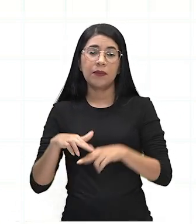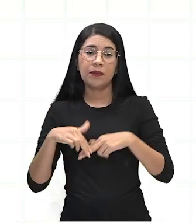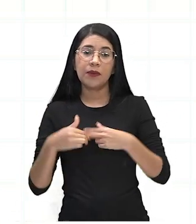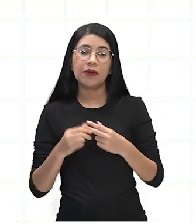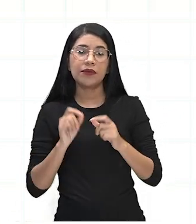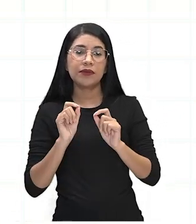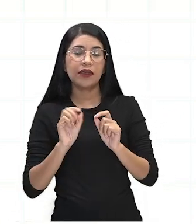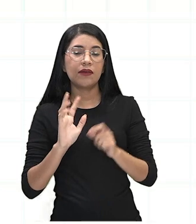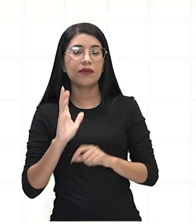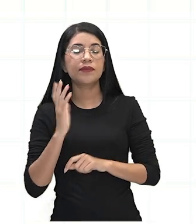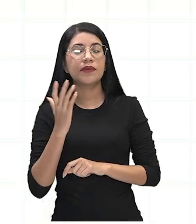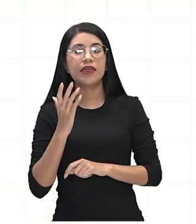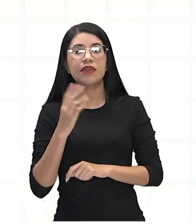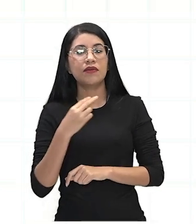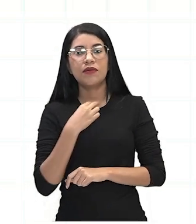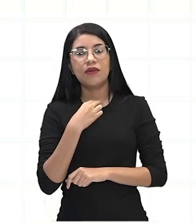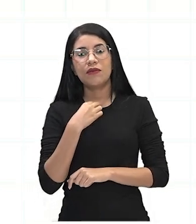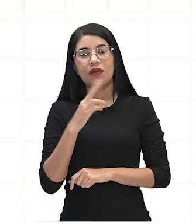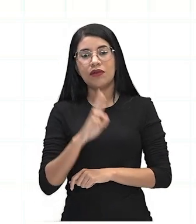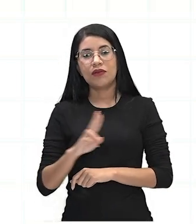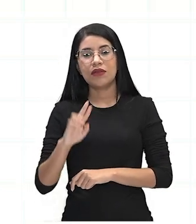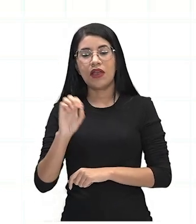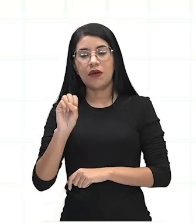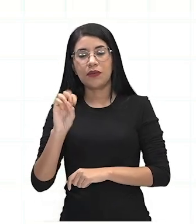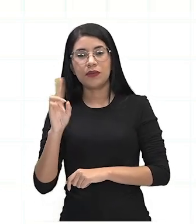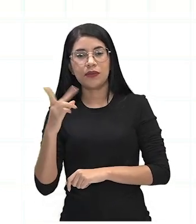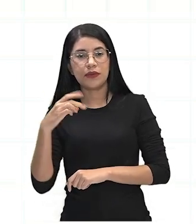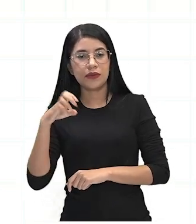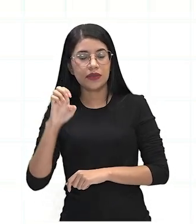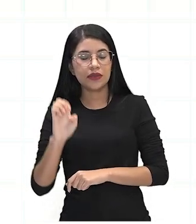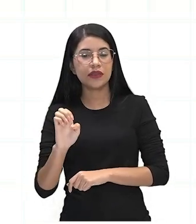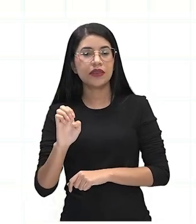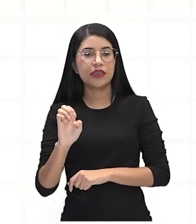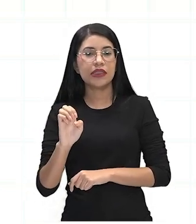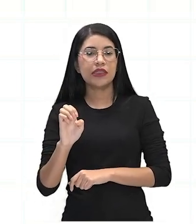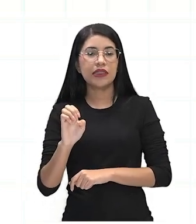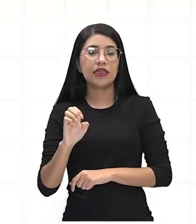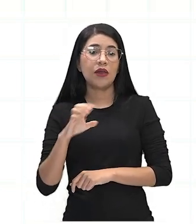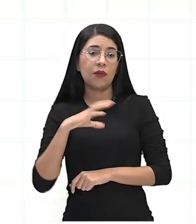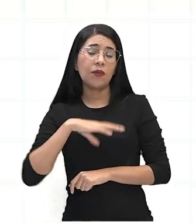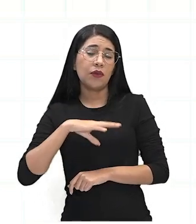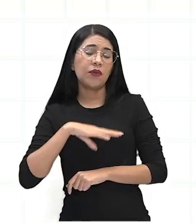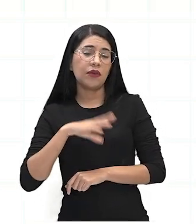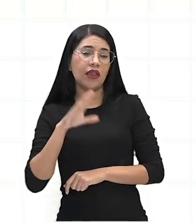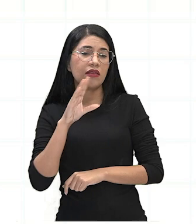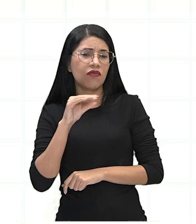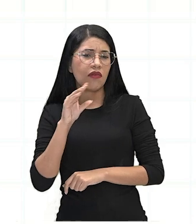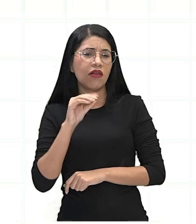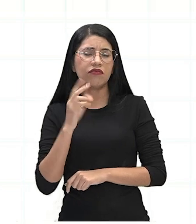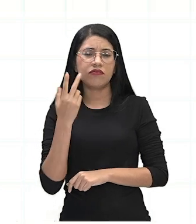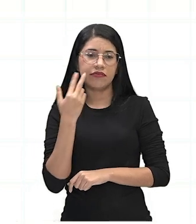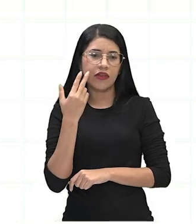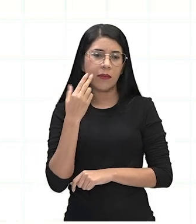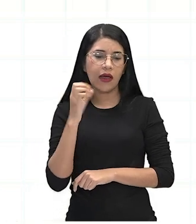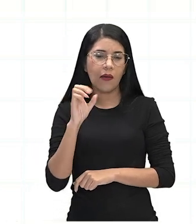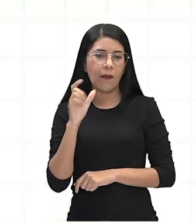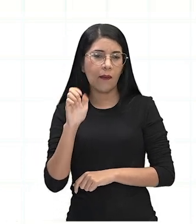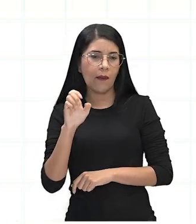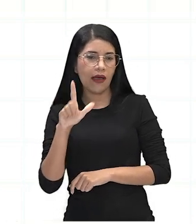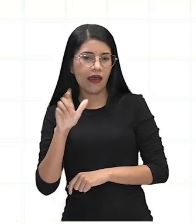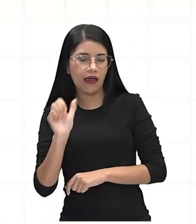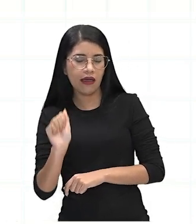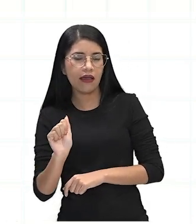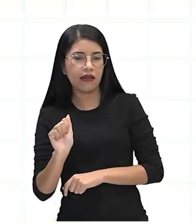pessoa, eu não posso usar she para Manaus. Mesmo que em português eu fale Manaus como um